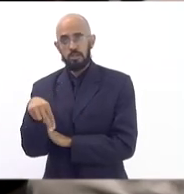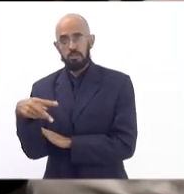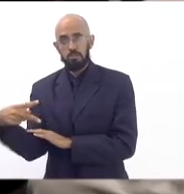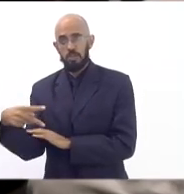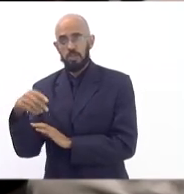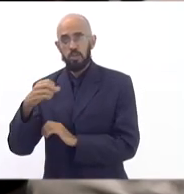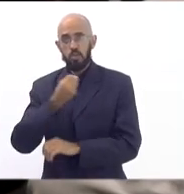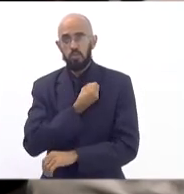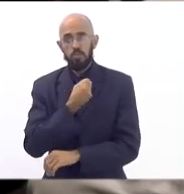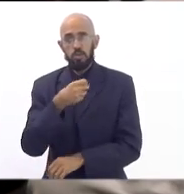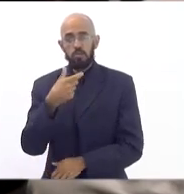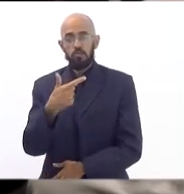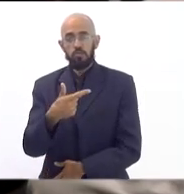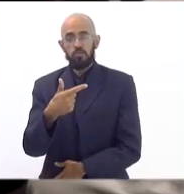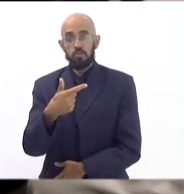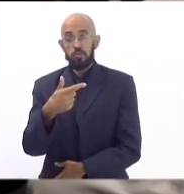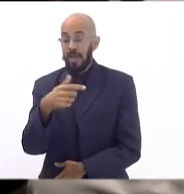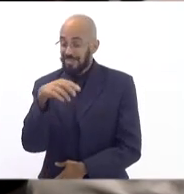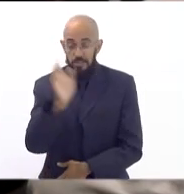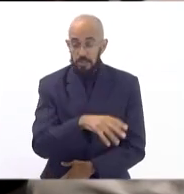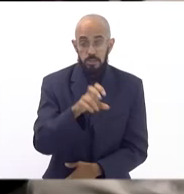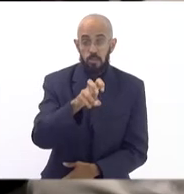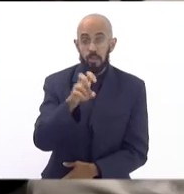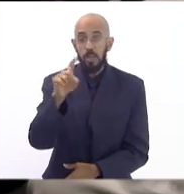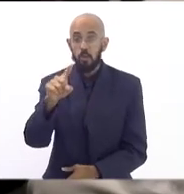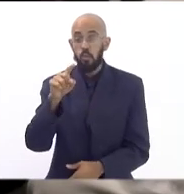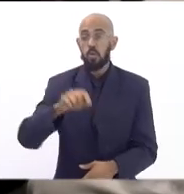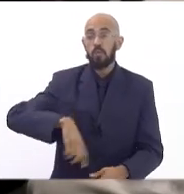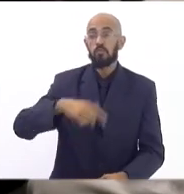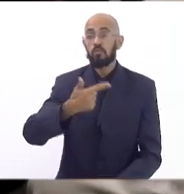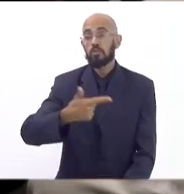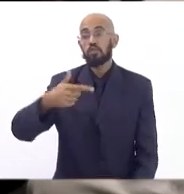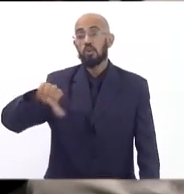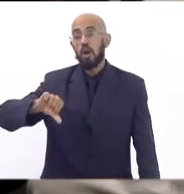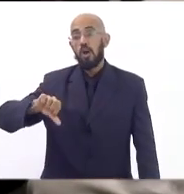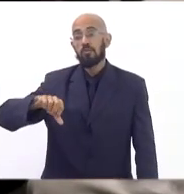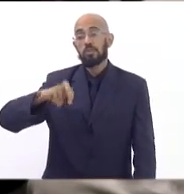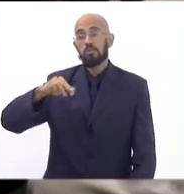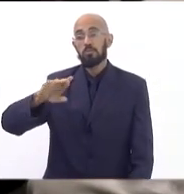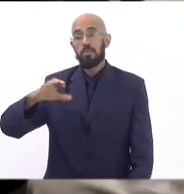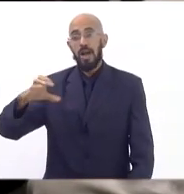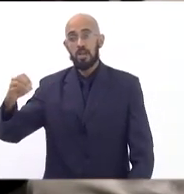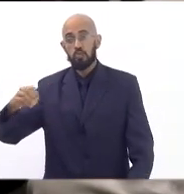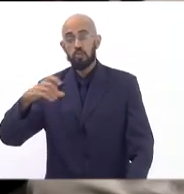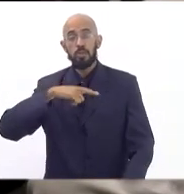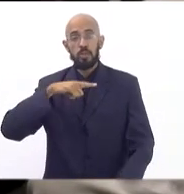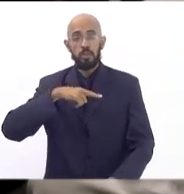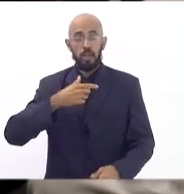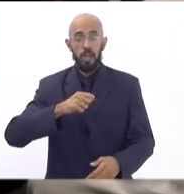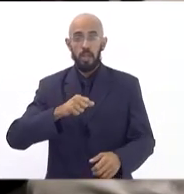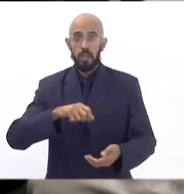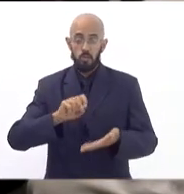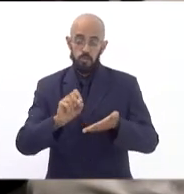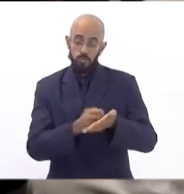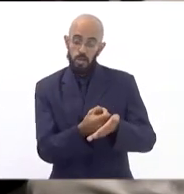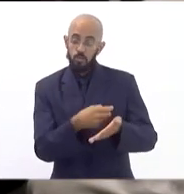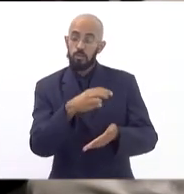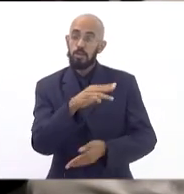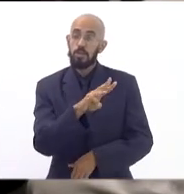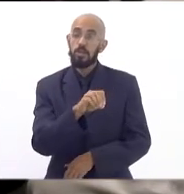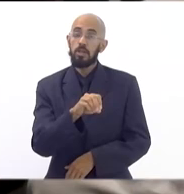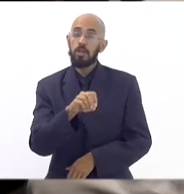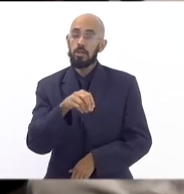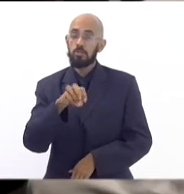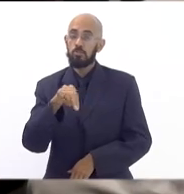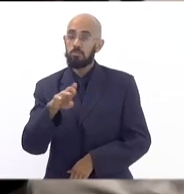51 no dia 29 de Março com a confirmação de recebimento no dia trinta de Março caso não tenha